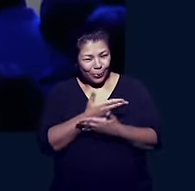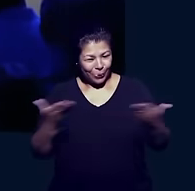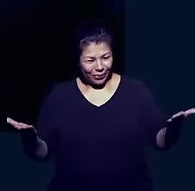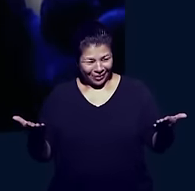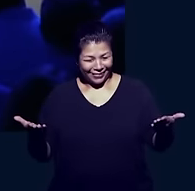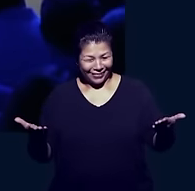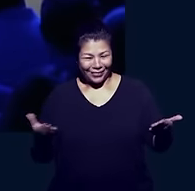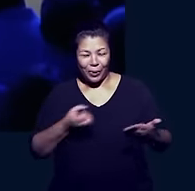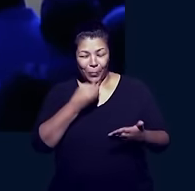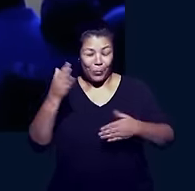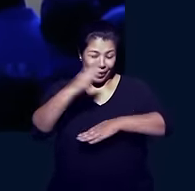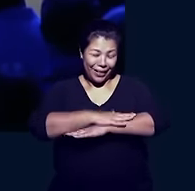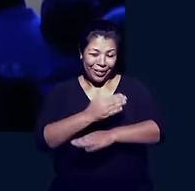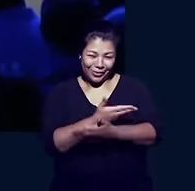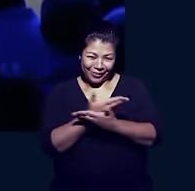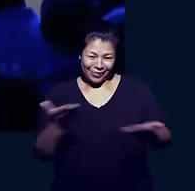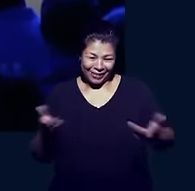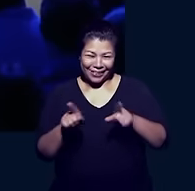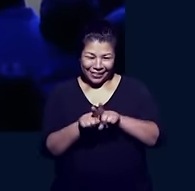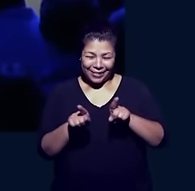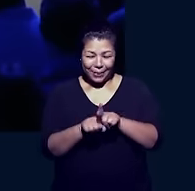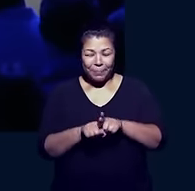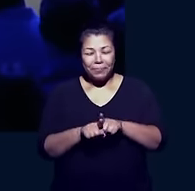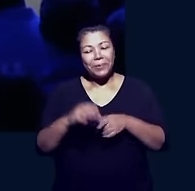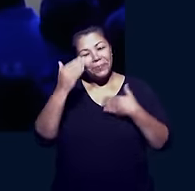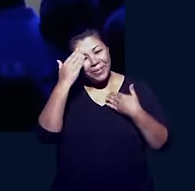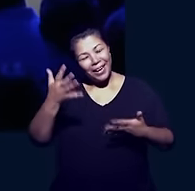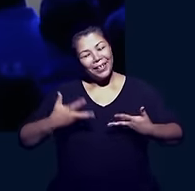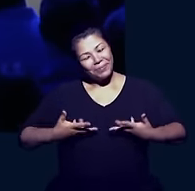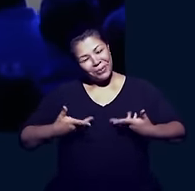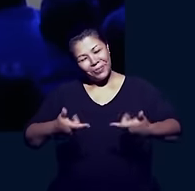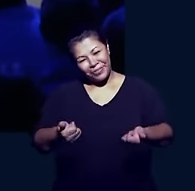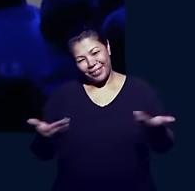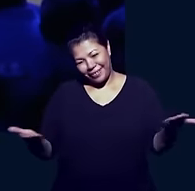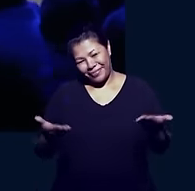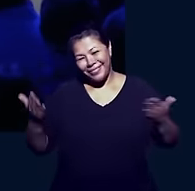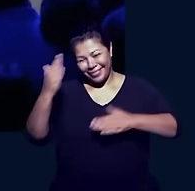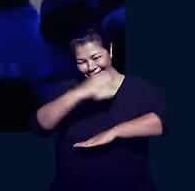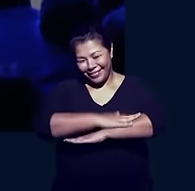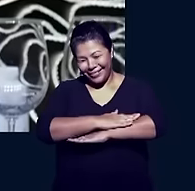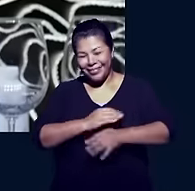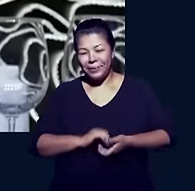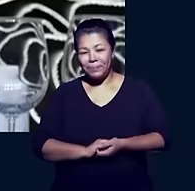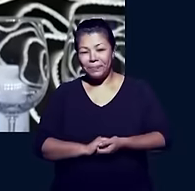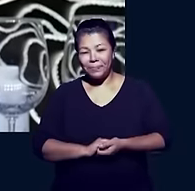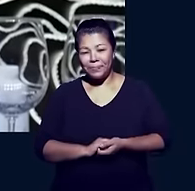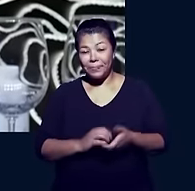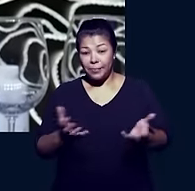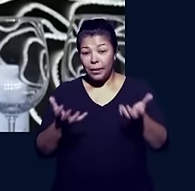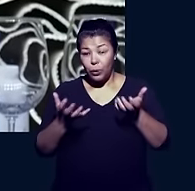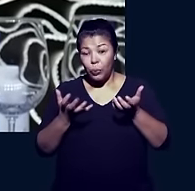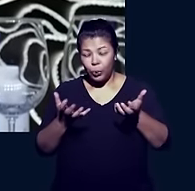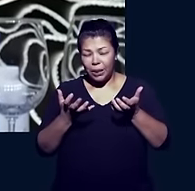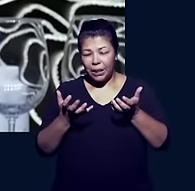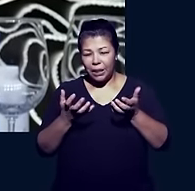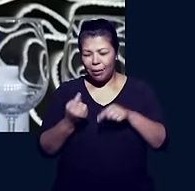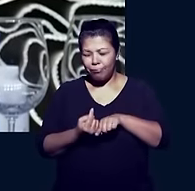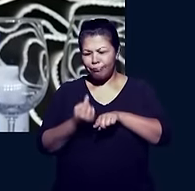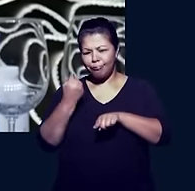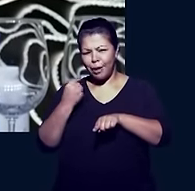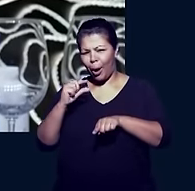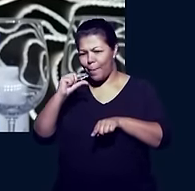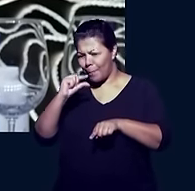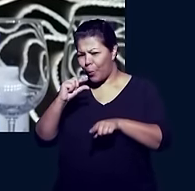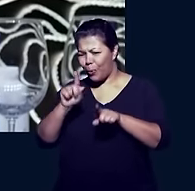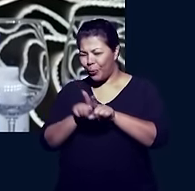tarde companheiros aqui do painel um prazer obrigado aqui pelo convite de estar com vocês essa tarde e eu gostaria de dar um passo atrás né e pegar um pouco a carona